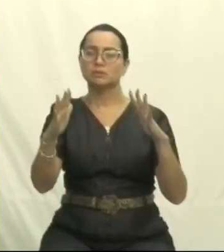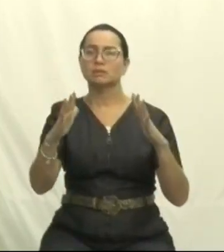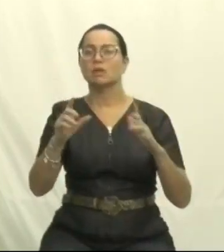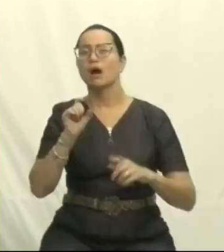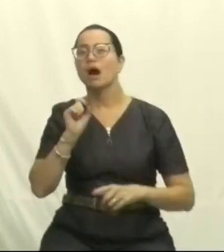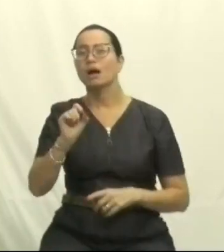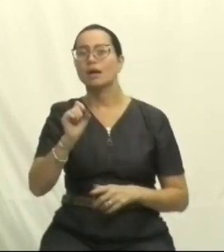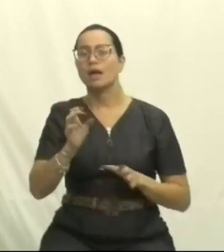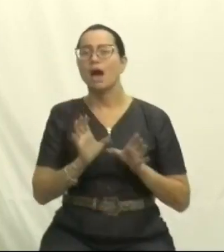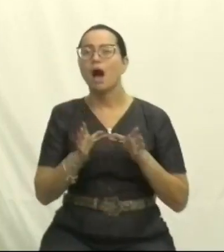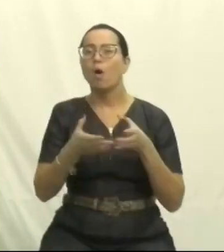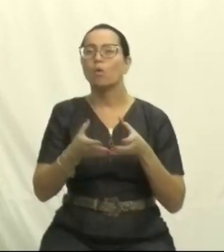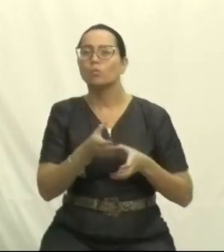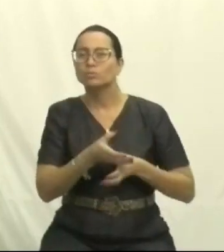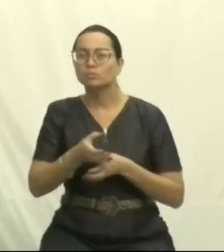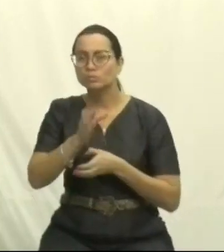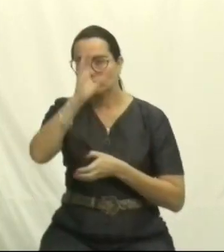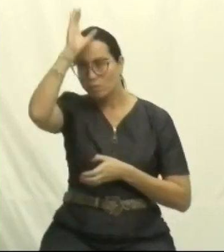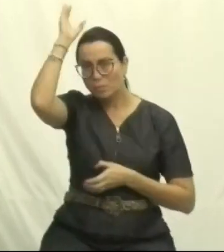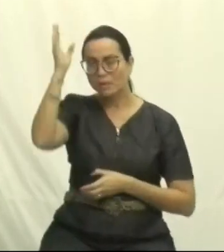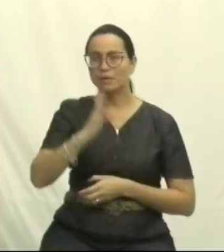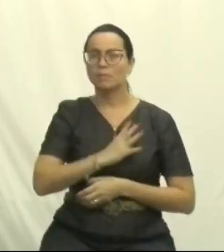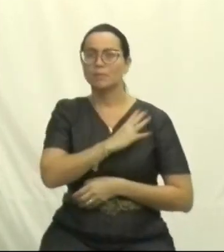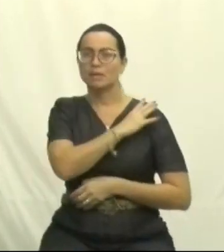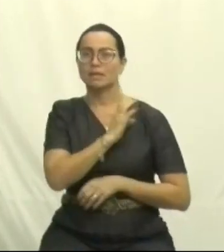Corpo de Bombeiro Militar de Santa Catarina,